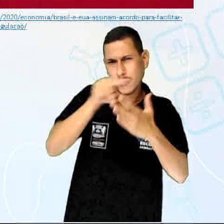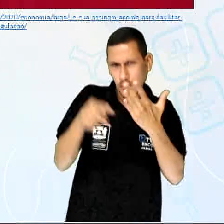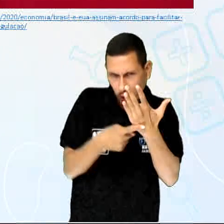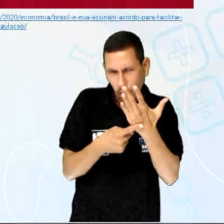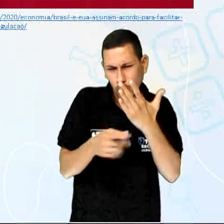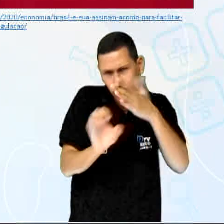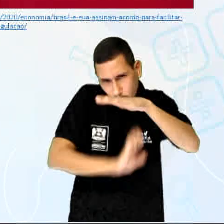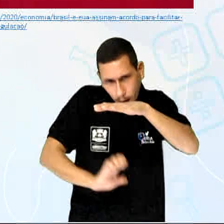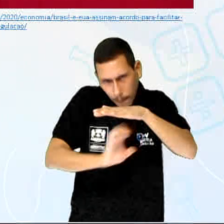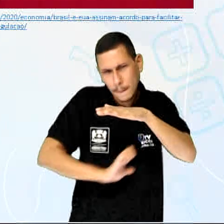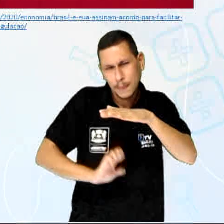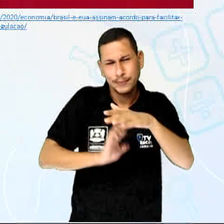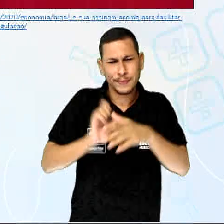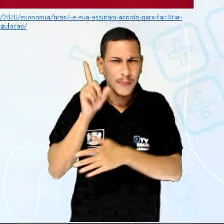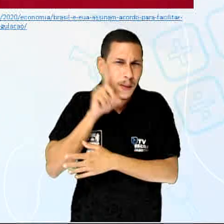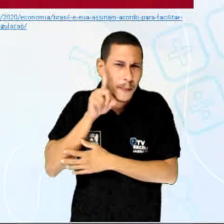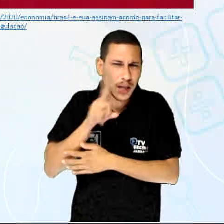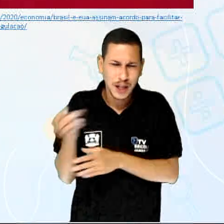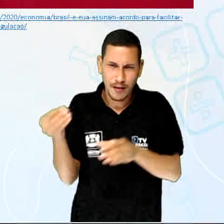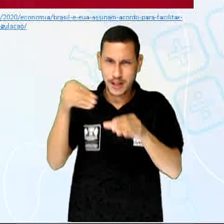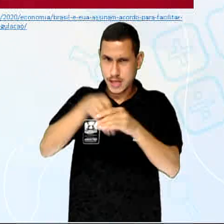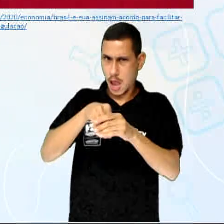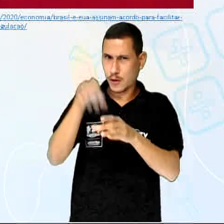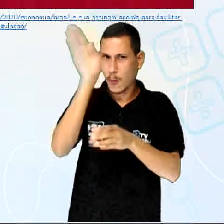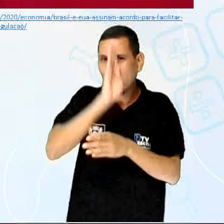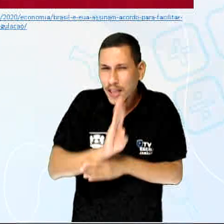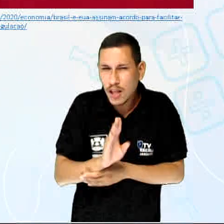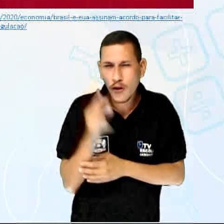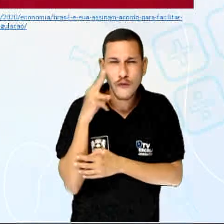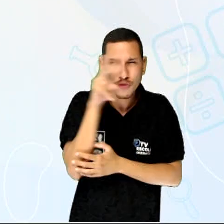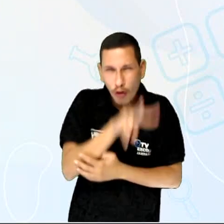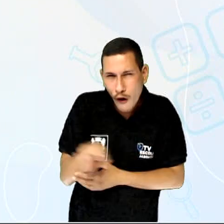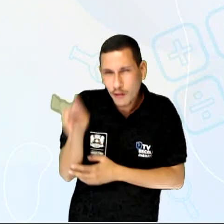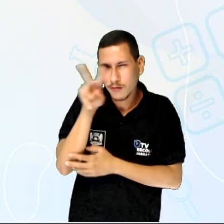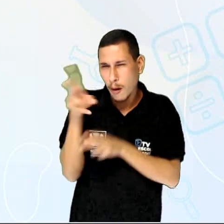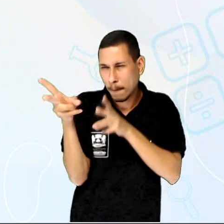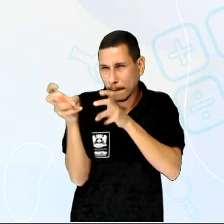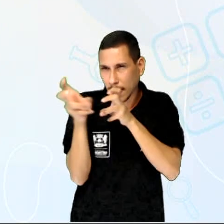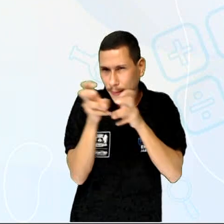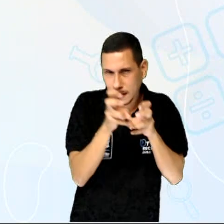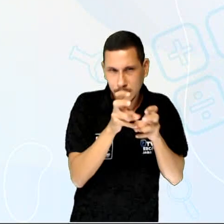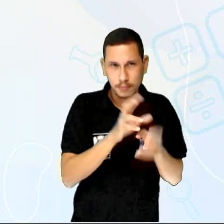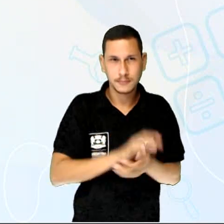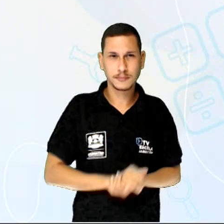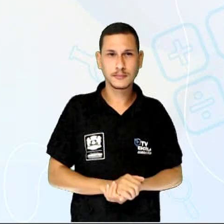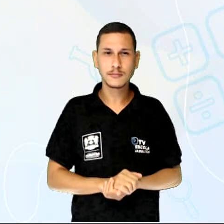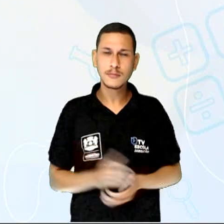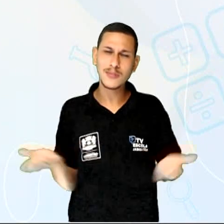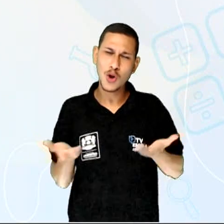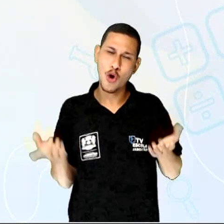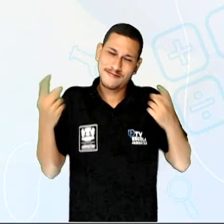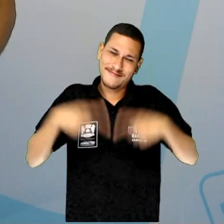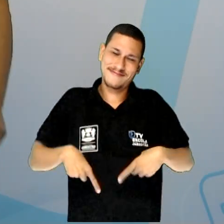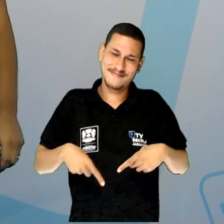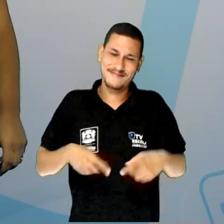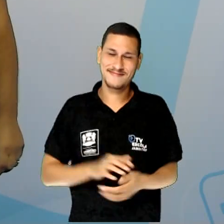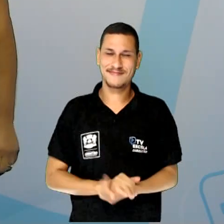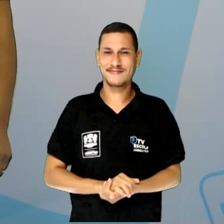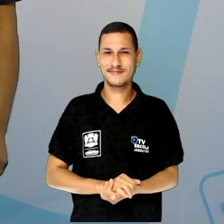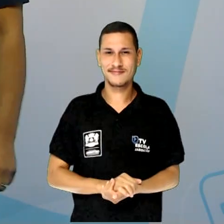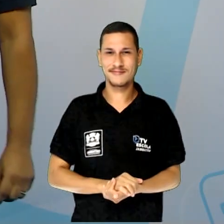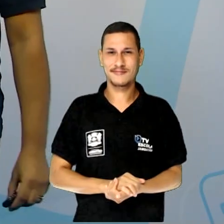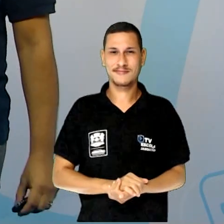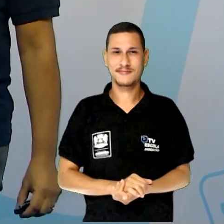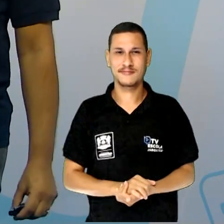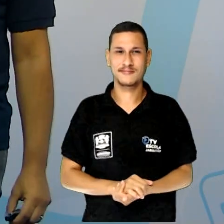empresas americanas no Brasil, essas que vocês estão vendo aí. Por fim, vamos finalizar agora